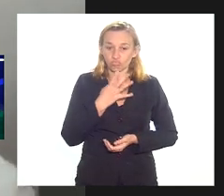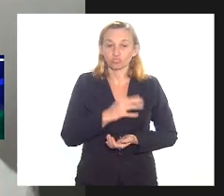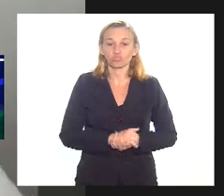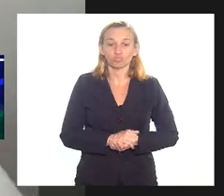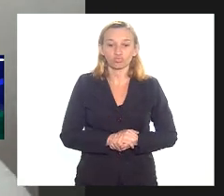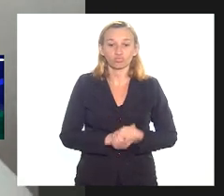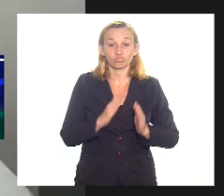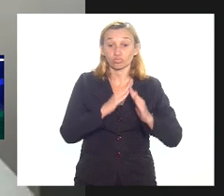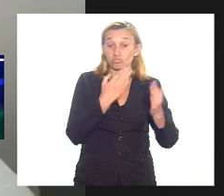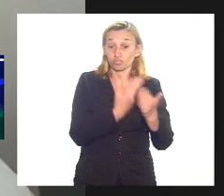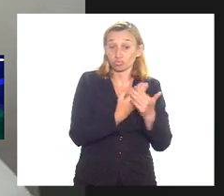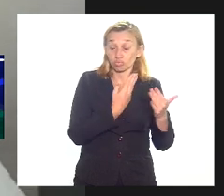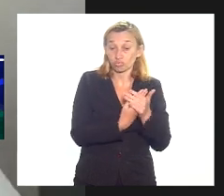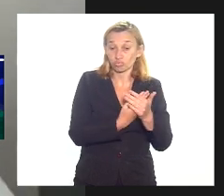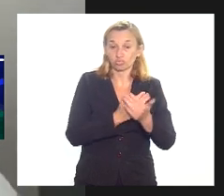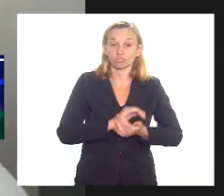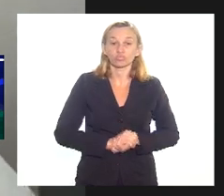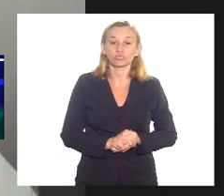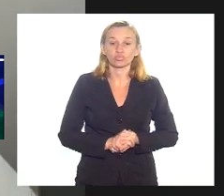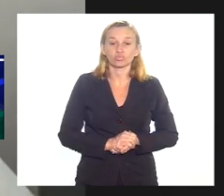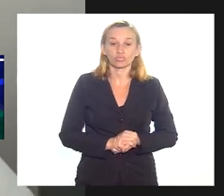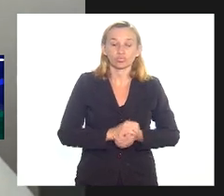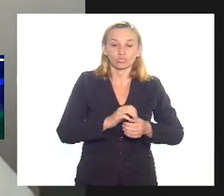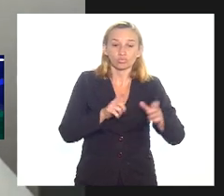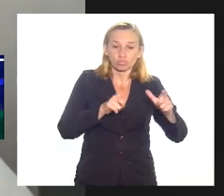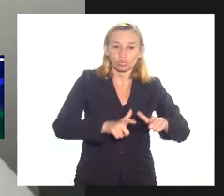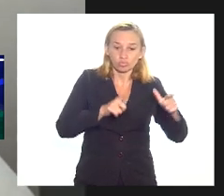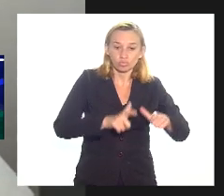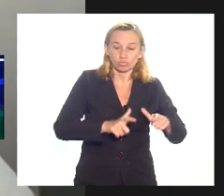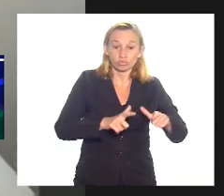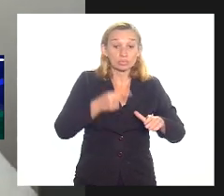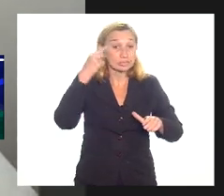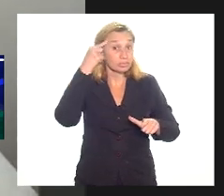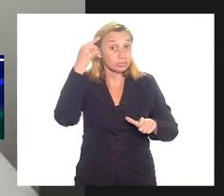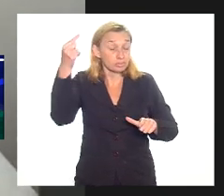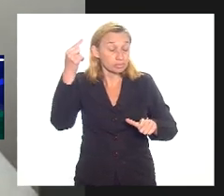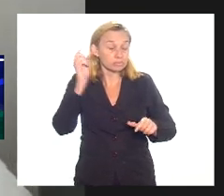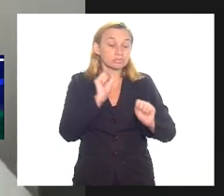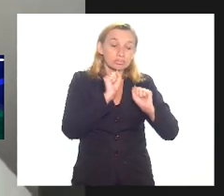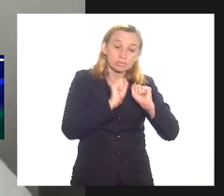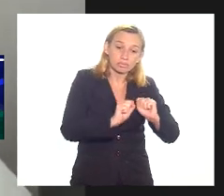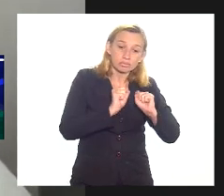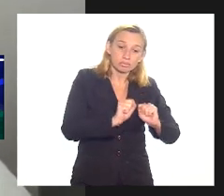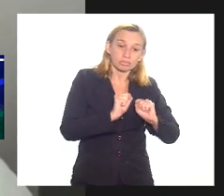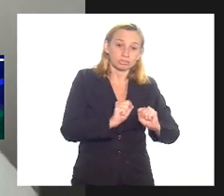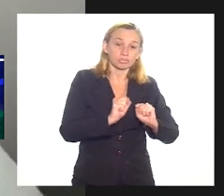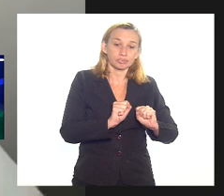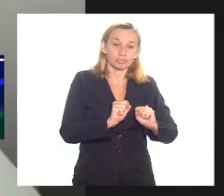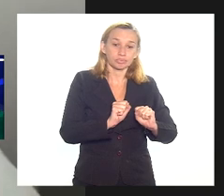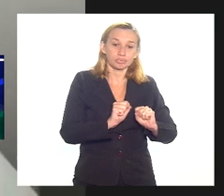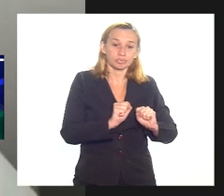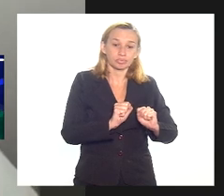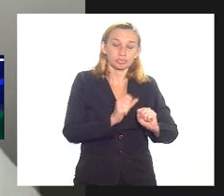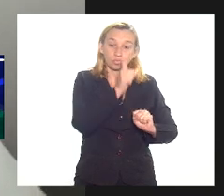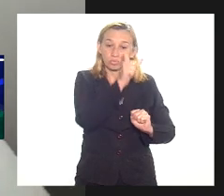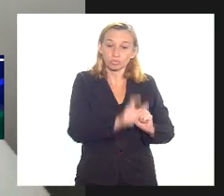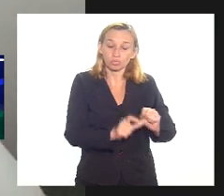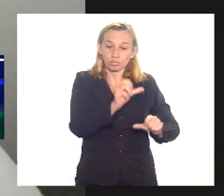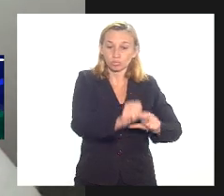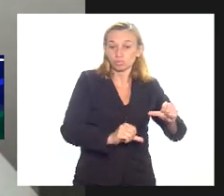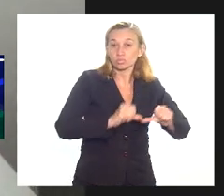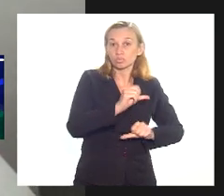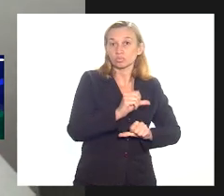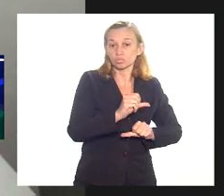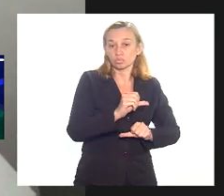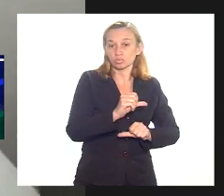a escola como esse ambiente onde as ideias possam ser